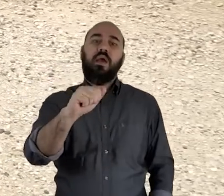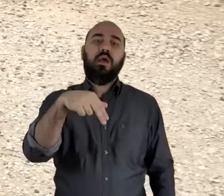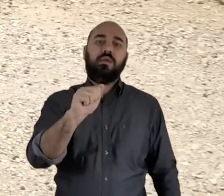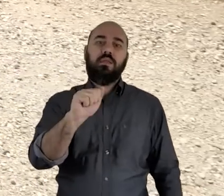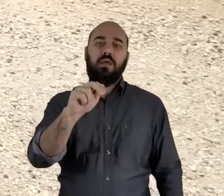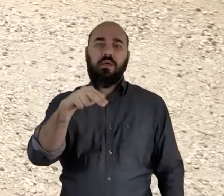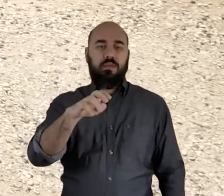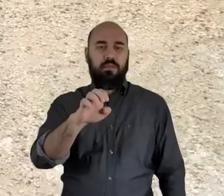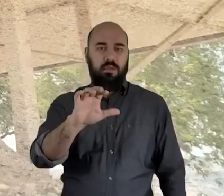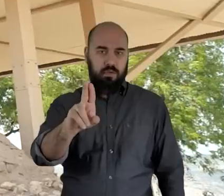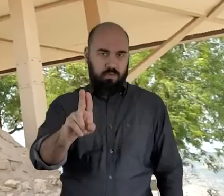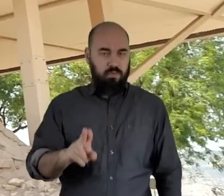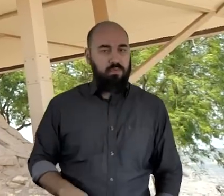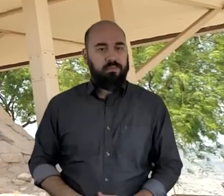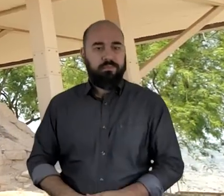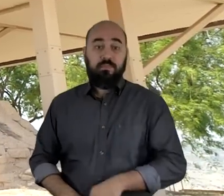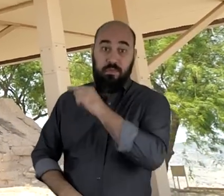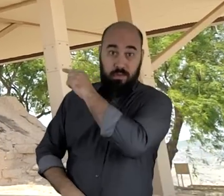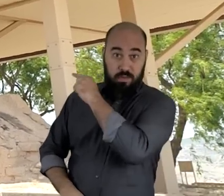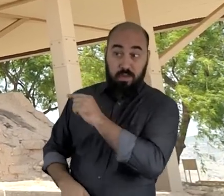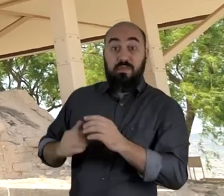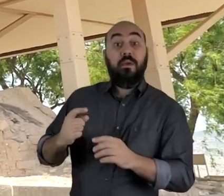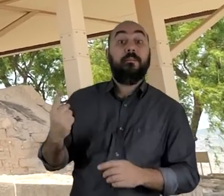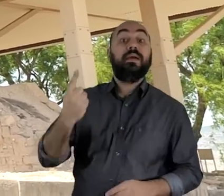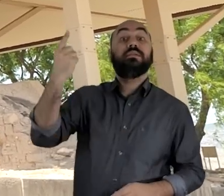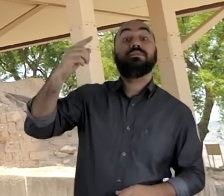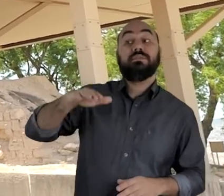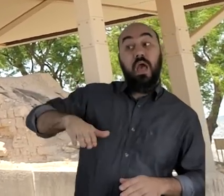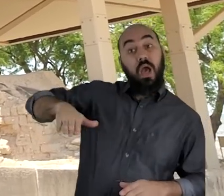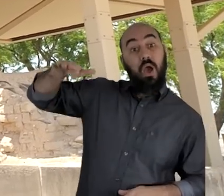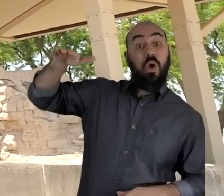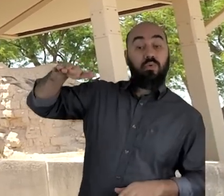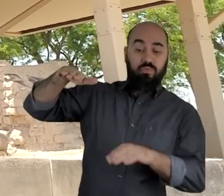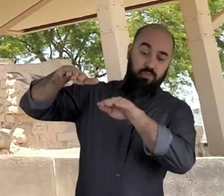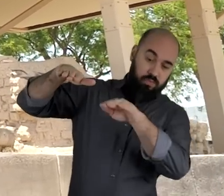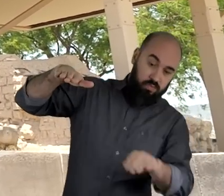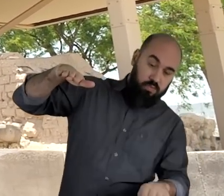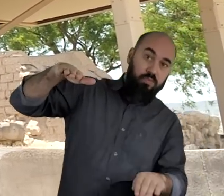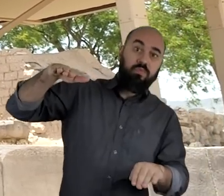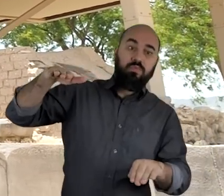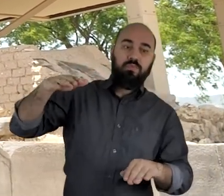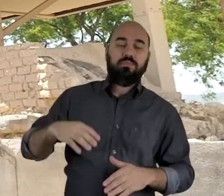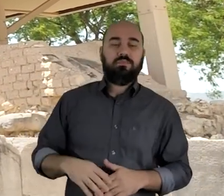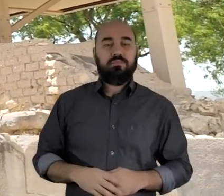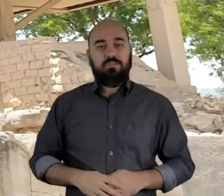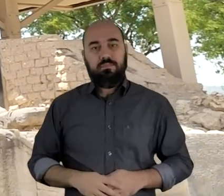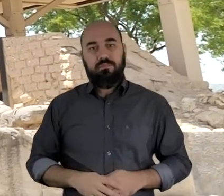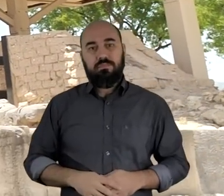E, surpreendentemente, esse precinto é mais alto que esse outro ponto.